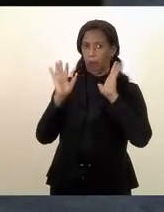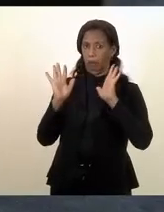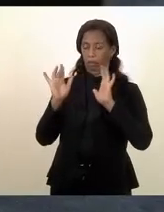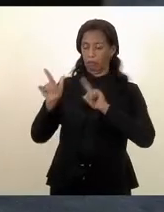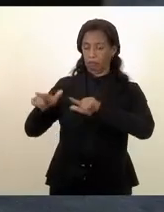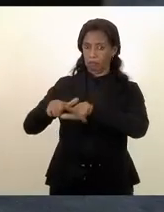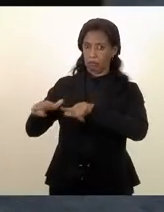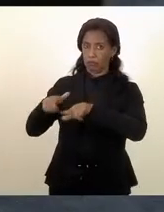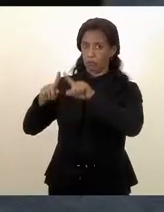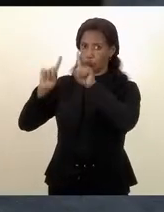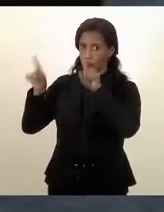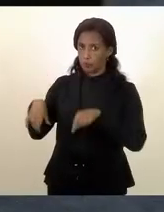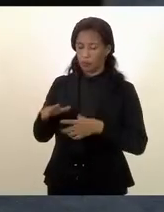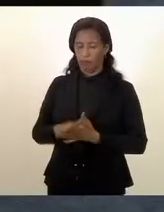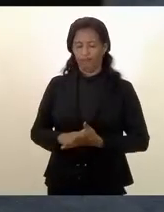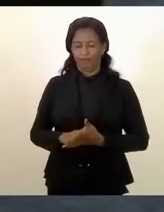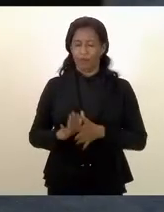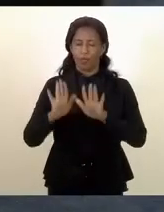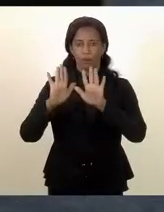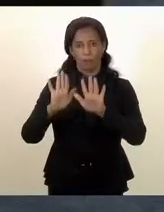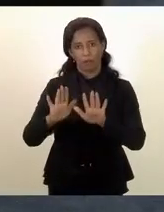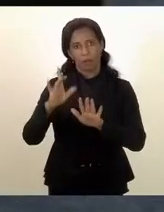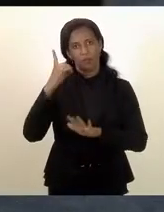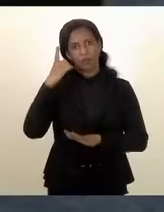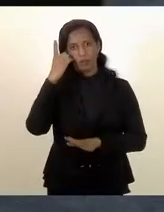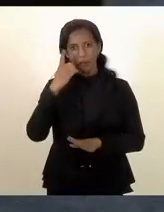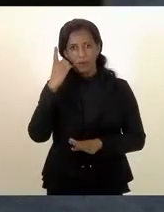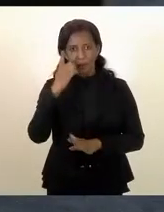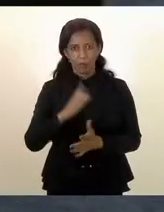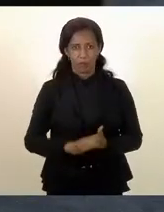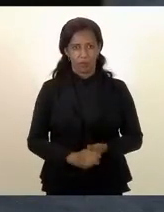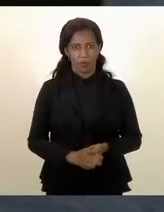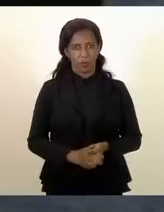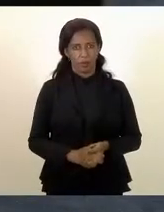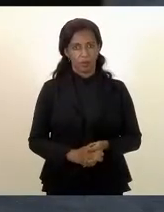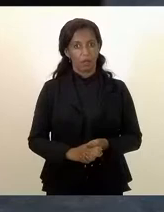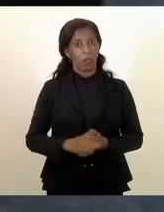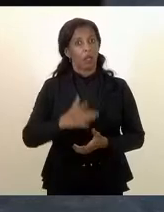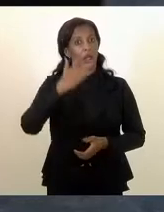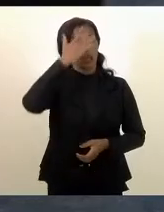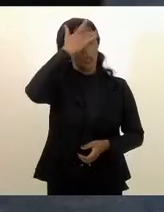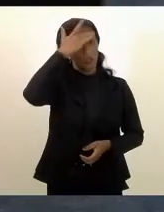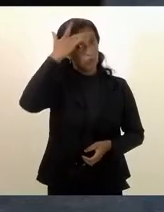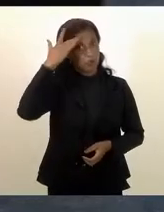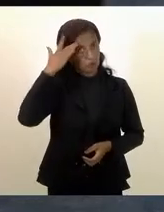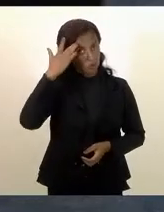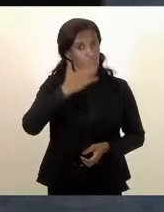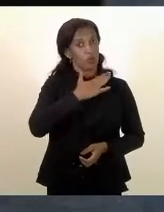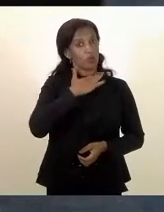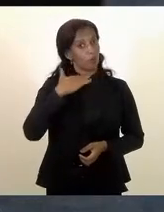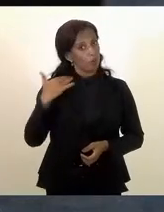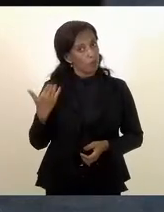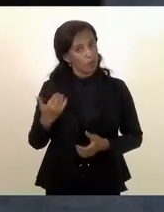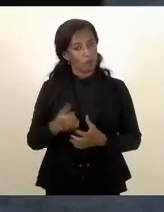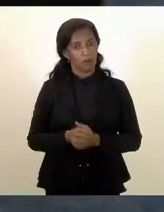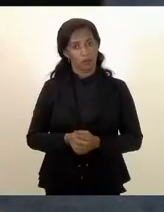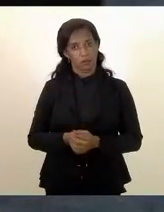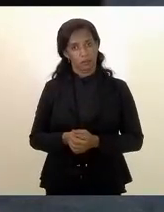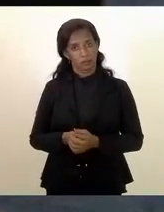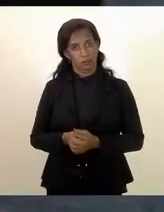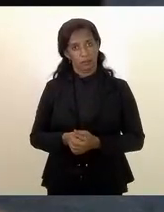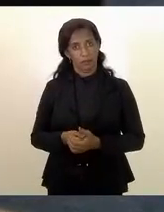mas querido deputado está morrendo gente querido deputado